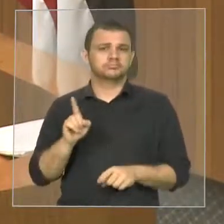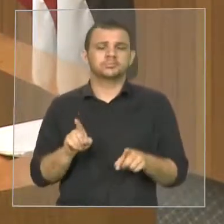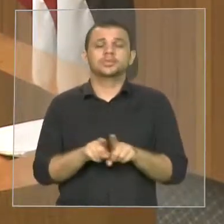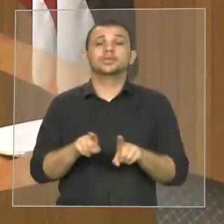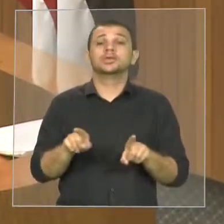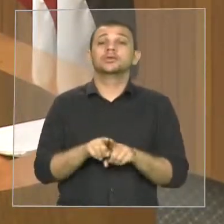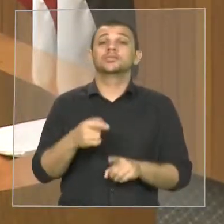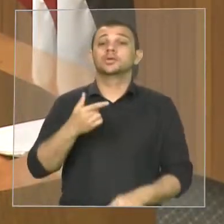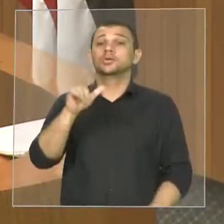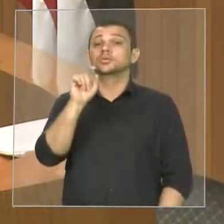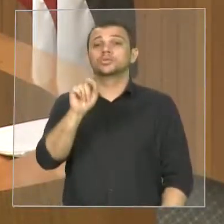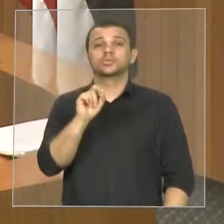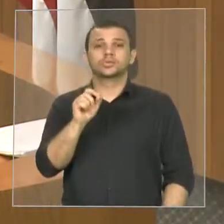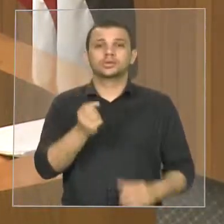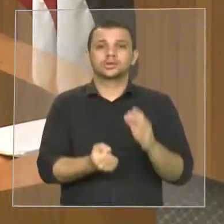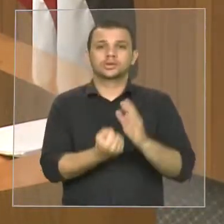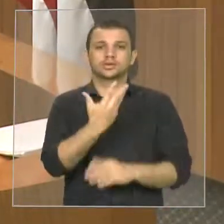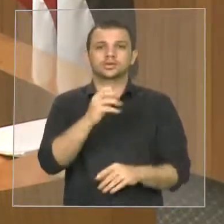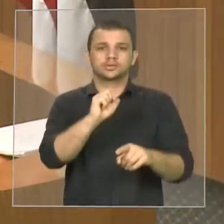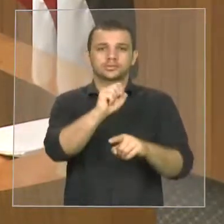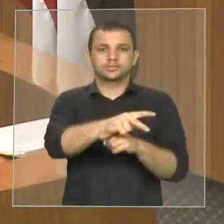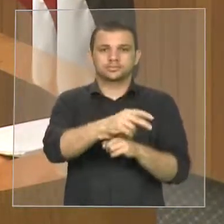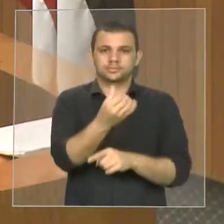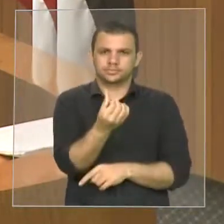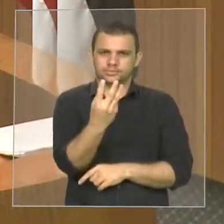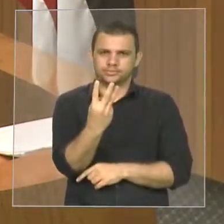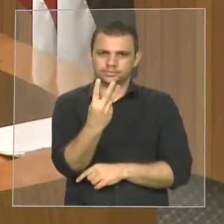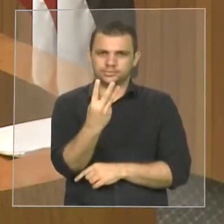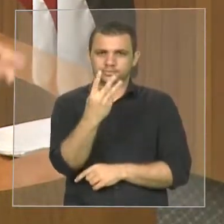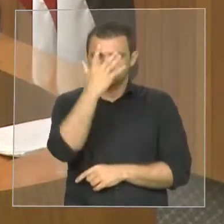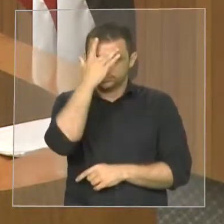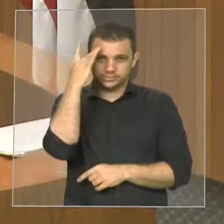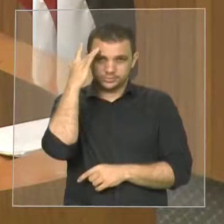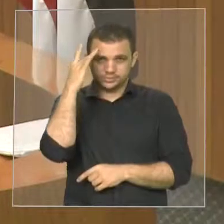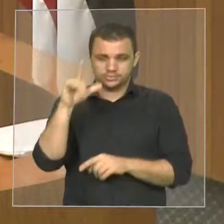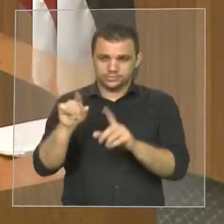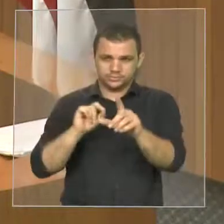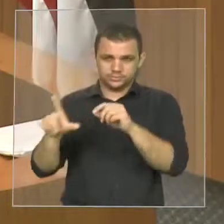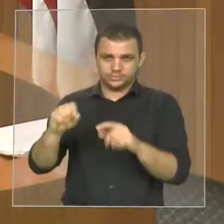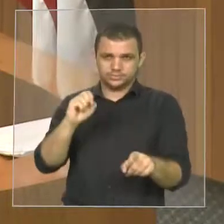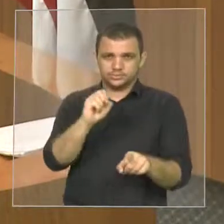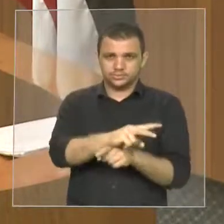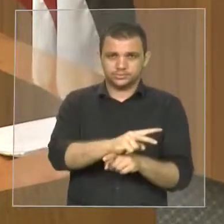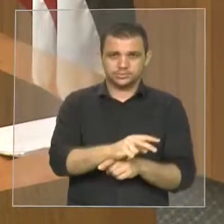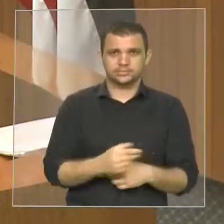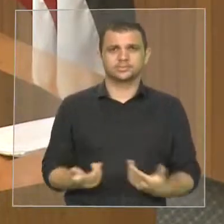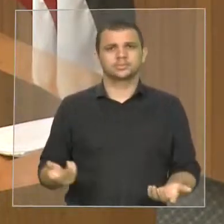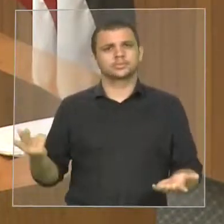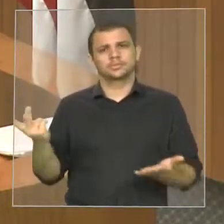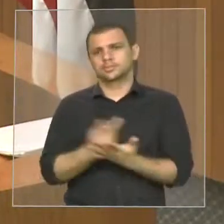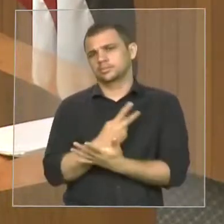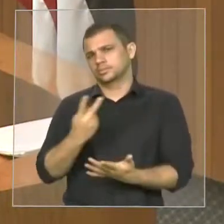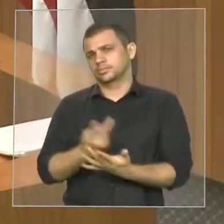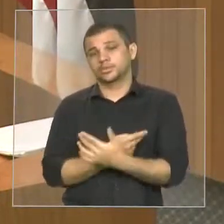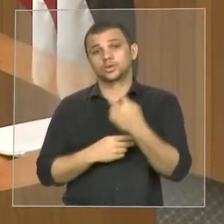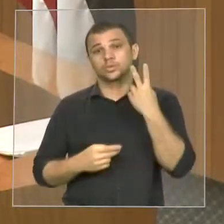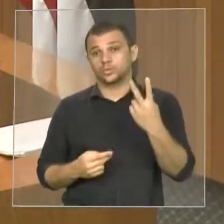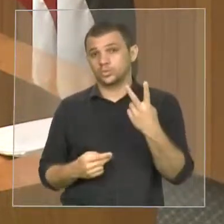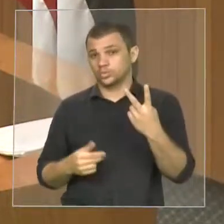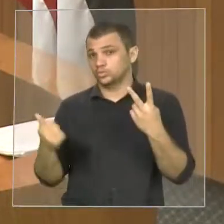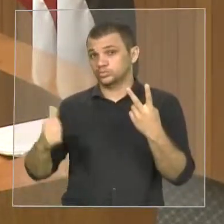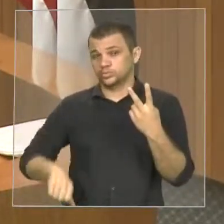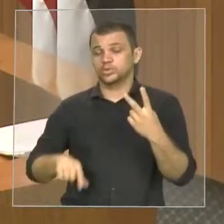de 63 cargos em comissão. Ora, e aqui nós temos 2 erros graves. O